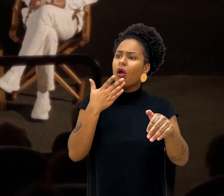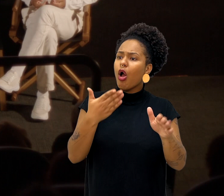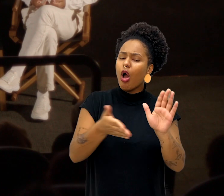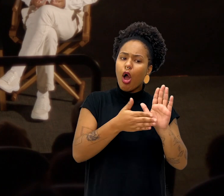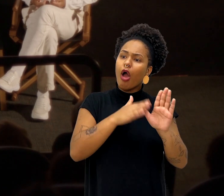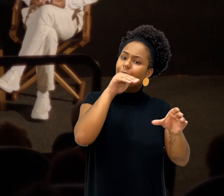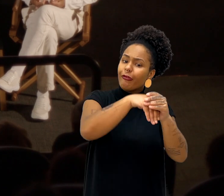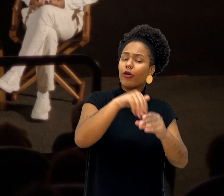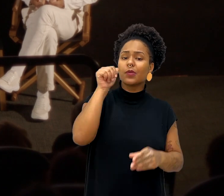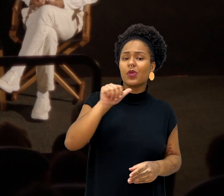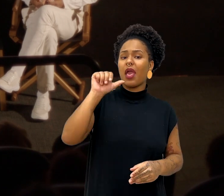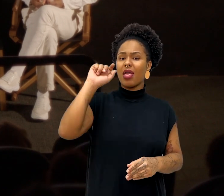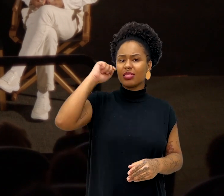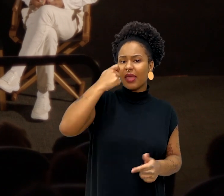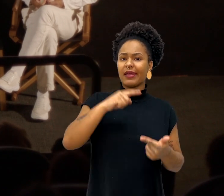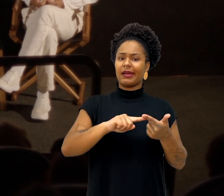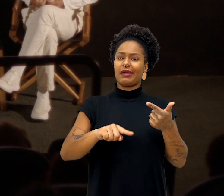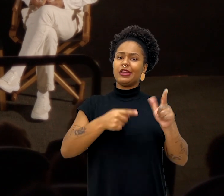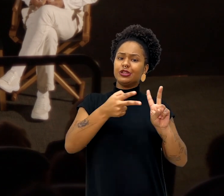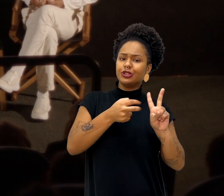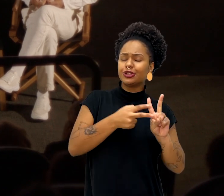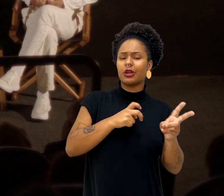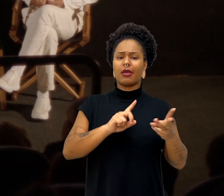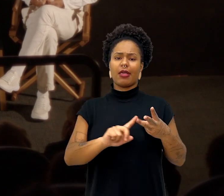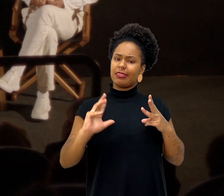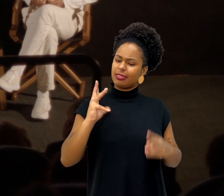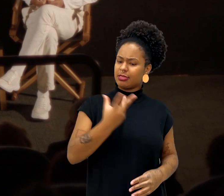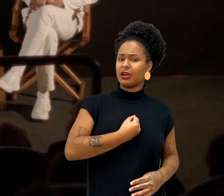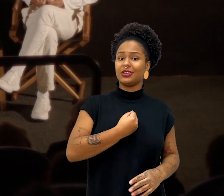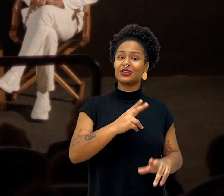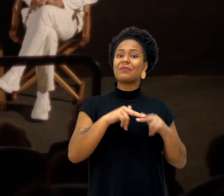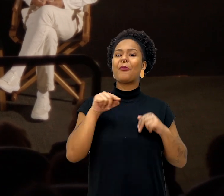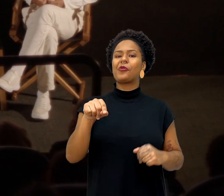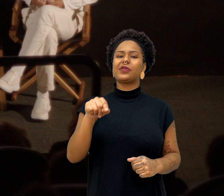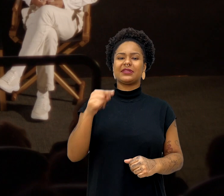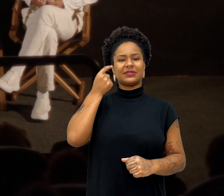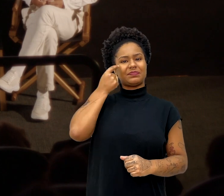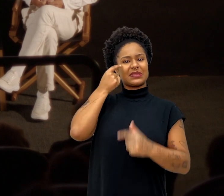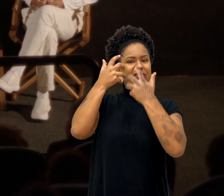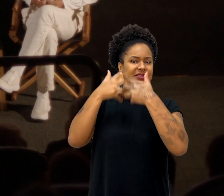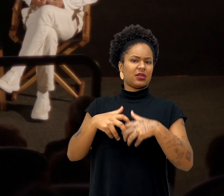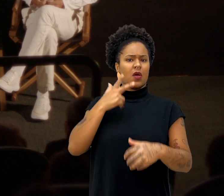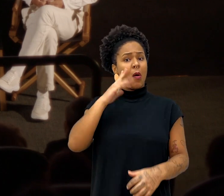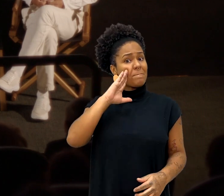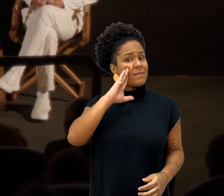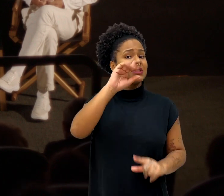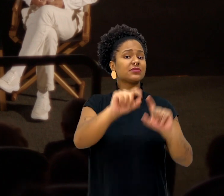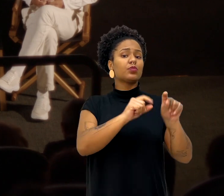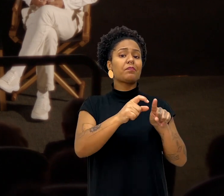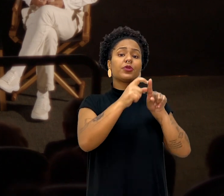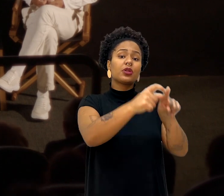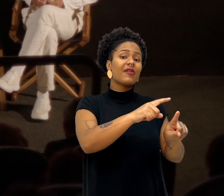mulheres negras, indígenas e trans foi exatamente pensando nisso. Vamos, então, priorizar